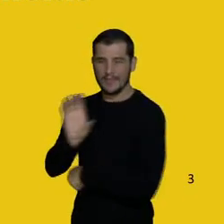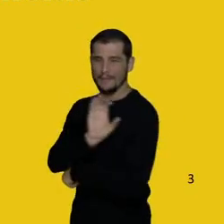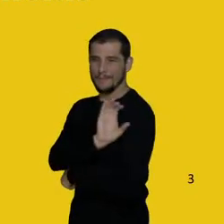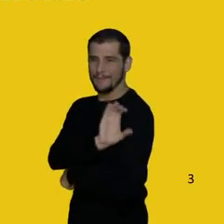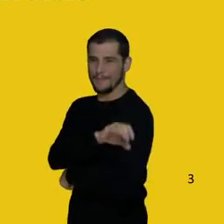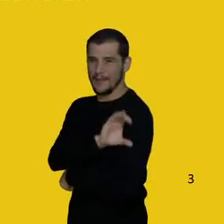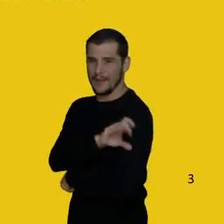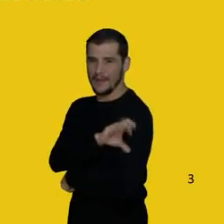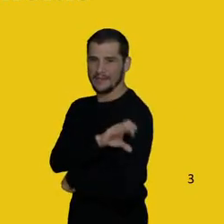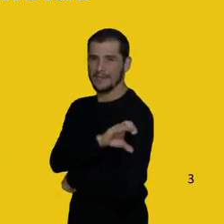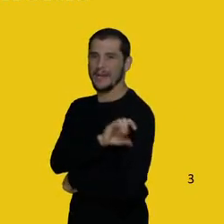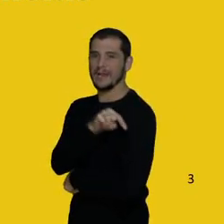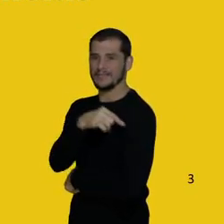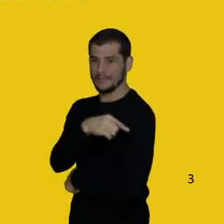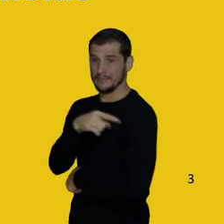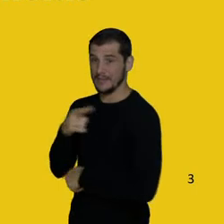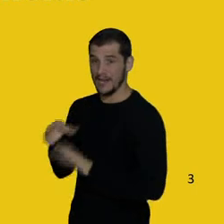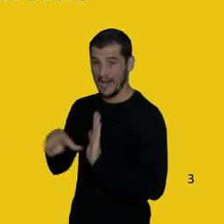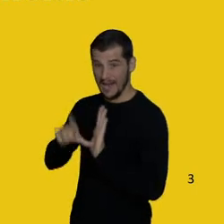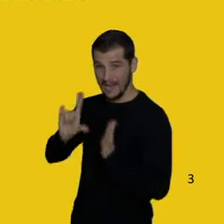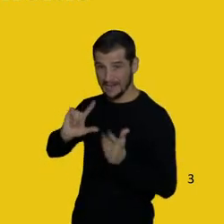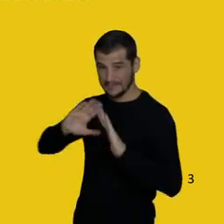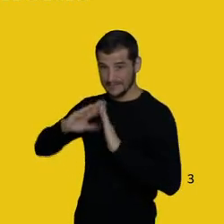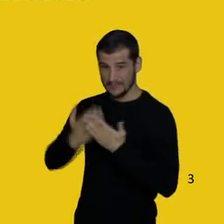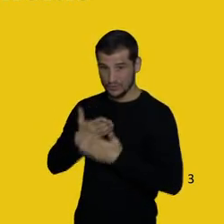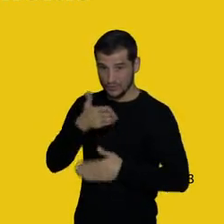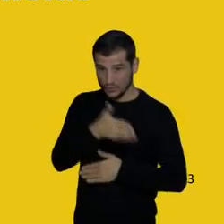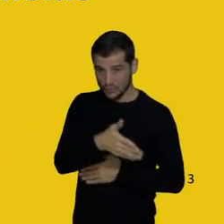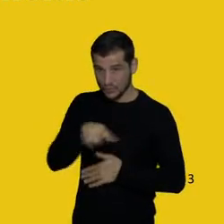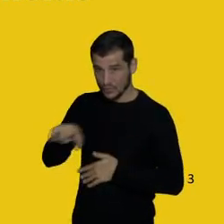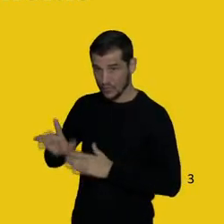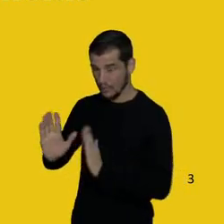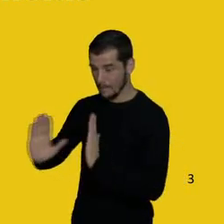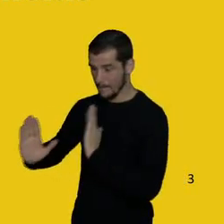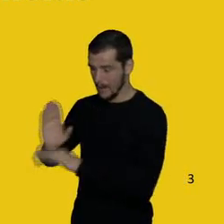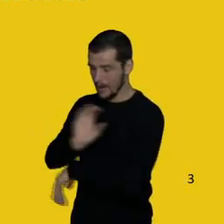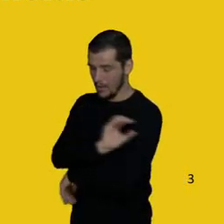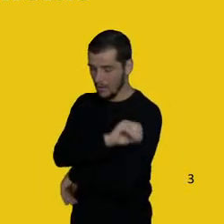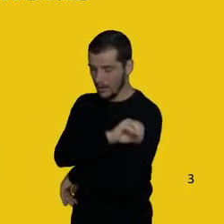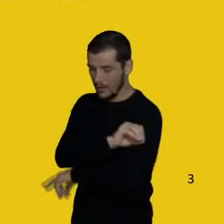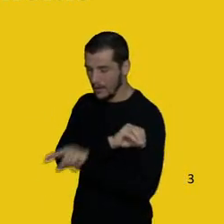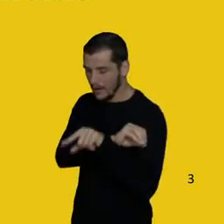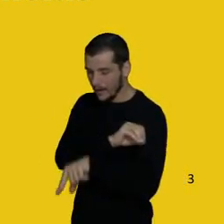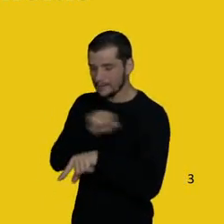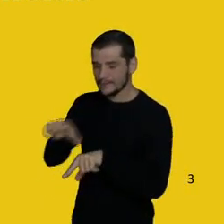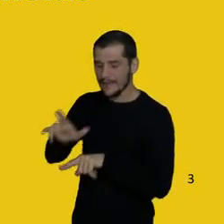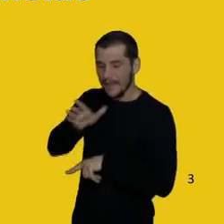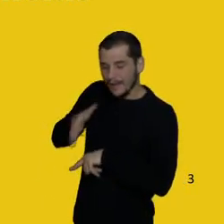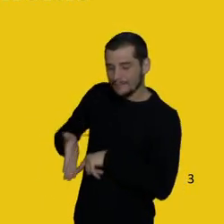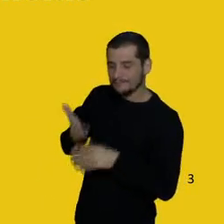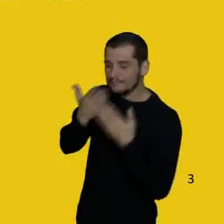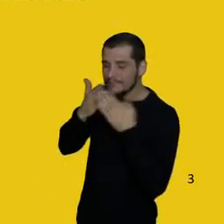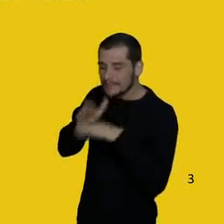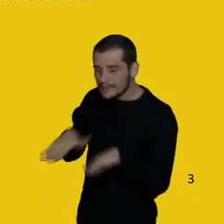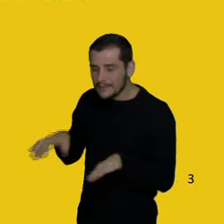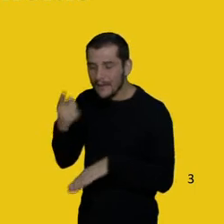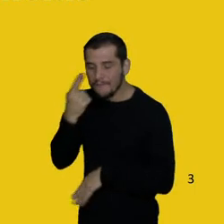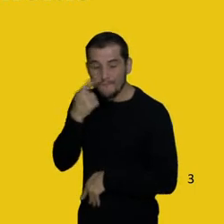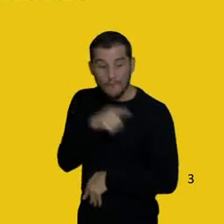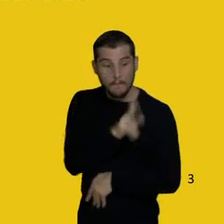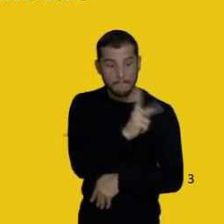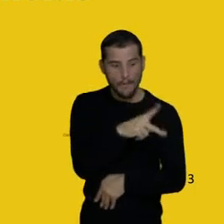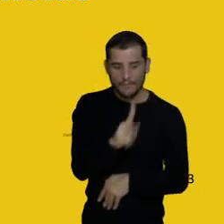nem sabem o que que que é letrinha Então os professores eh tem que ver como que tá esse grupo para começar a ensinar o que que é as